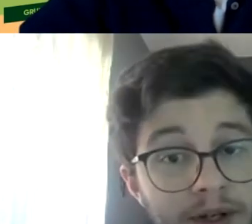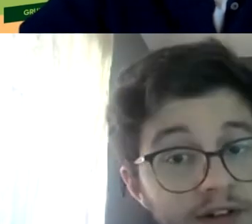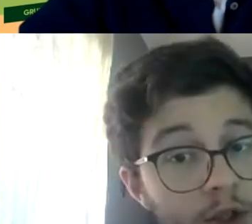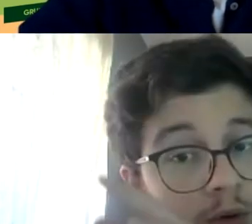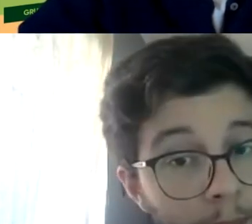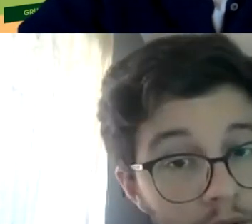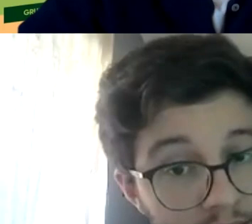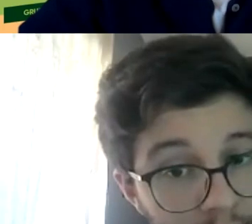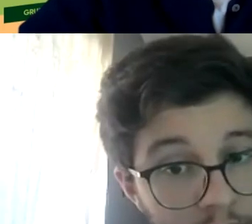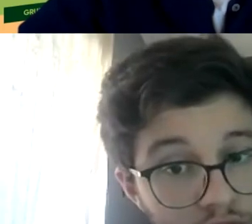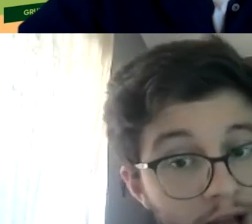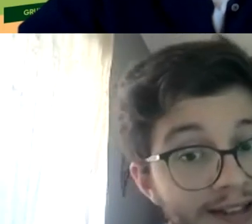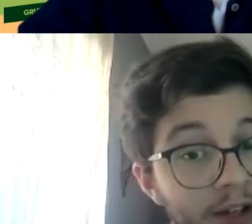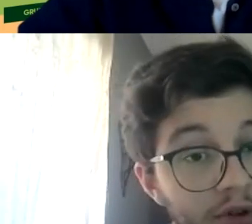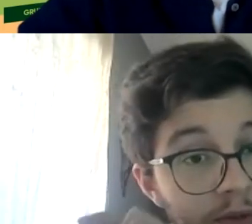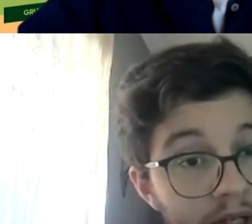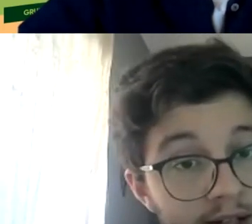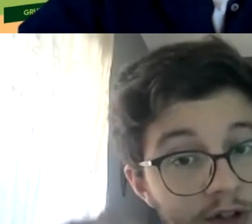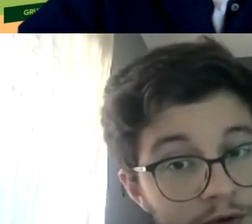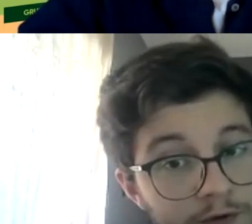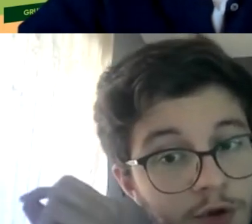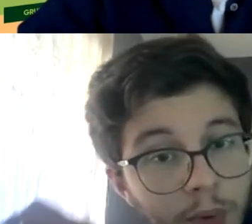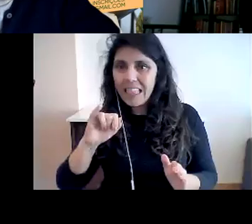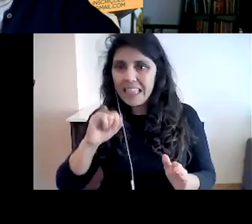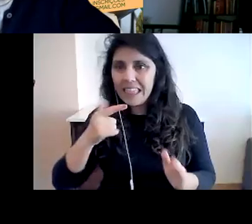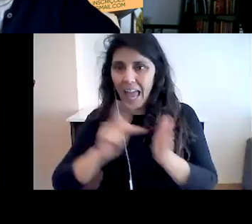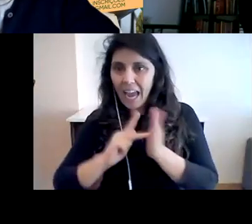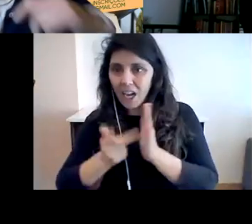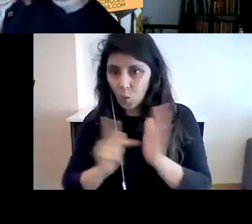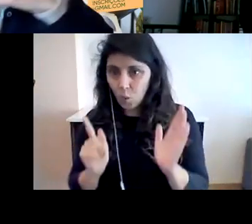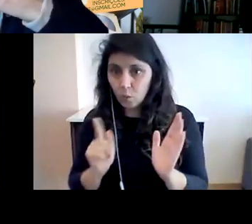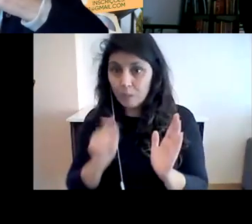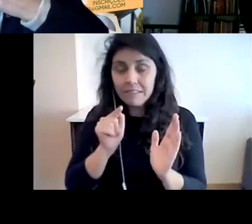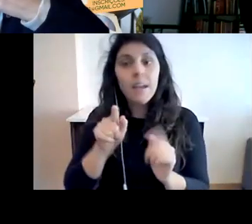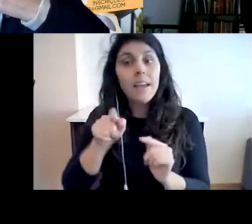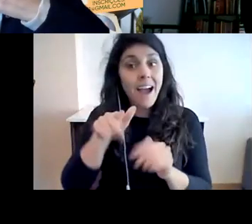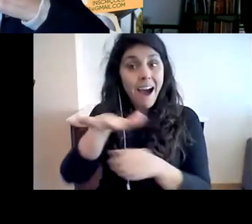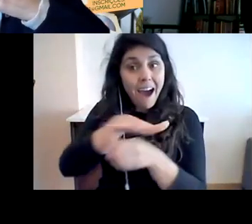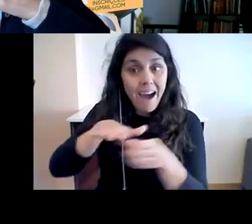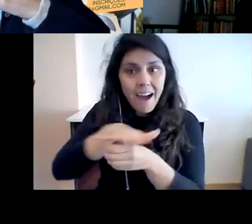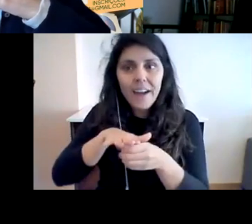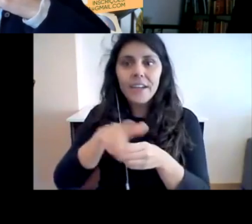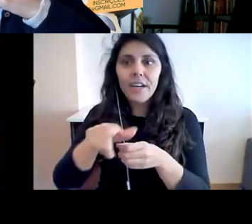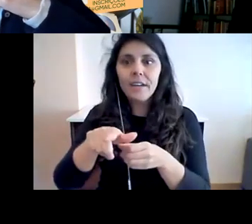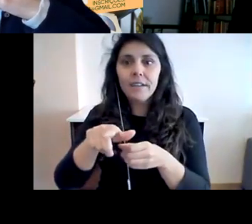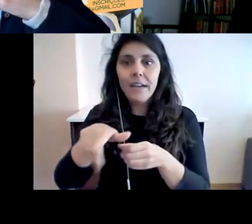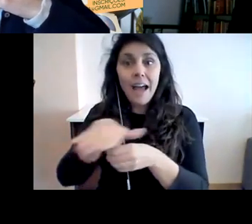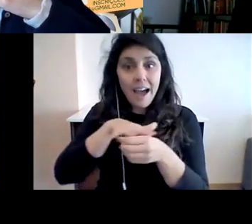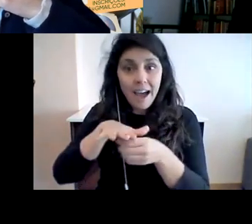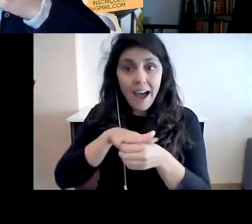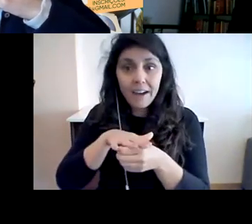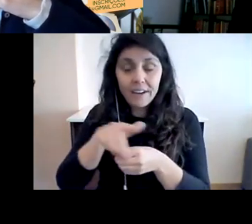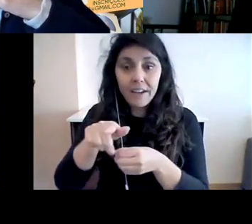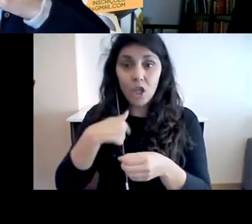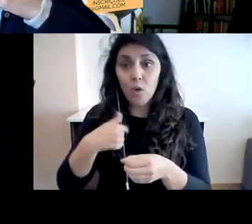programa apenas engloba politécnicos, e são determinados e específicos politécnicos, e é da área que os estudantes estiveram a estudar. Eu, por exemplo, que estava